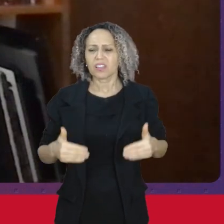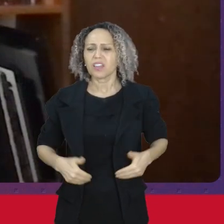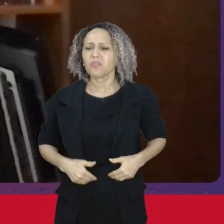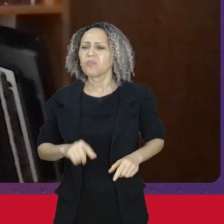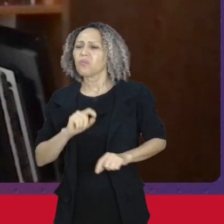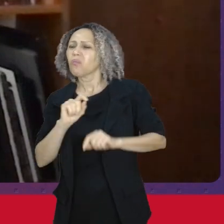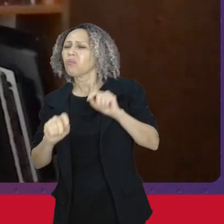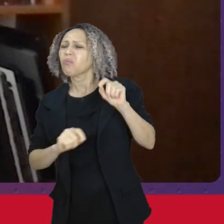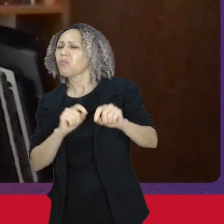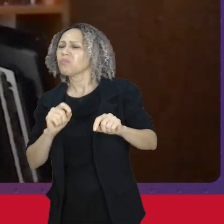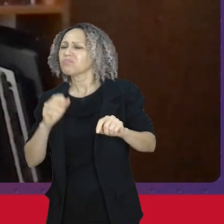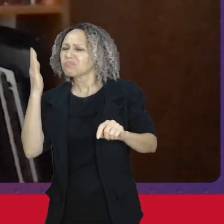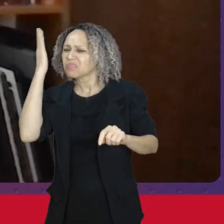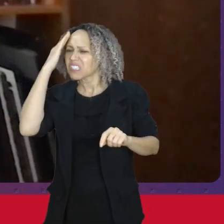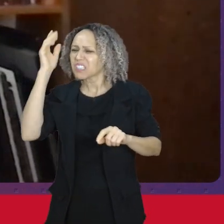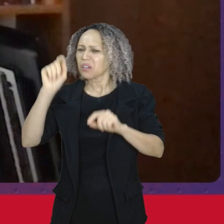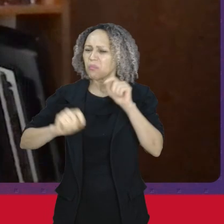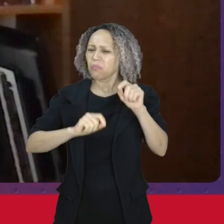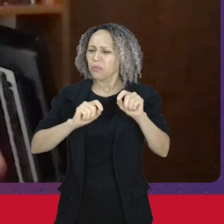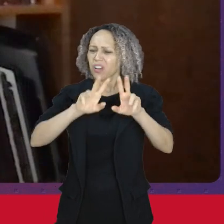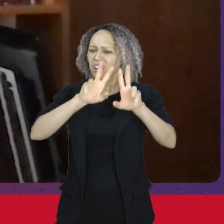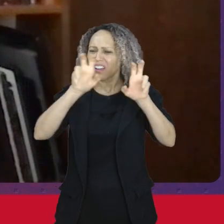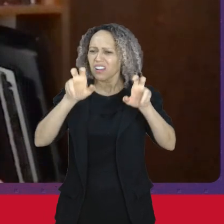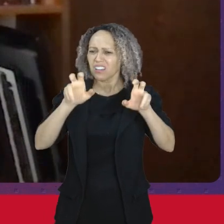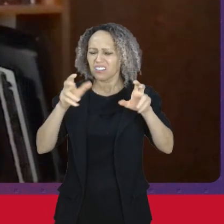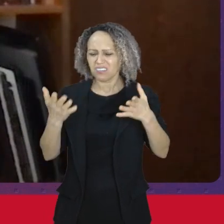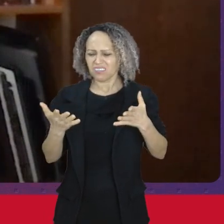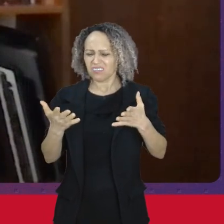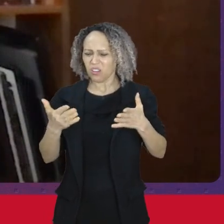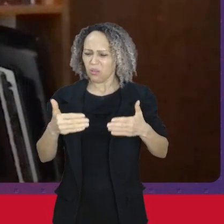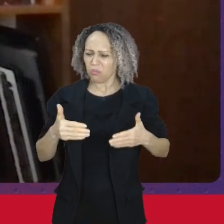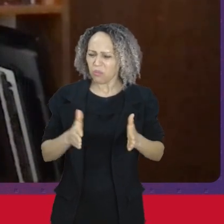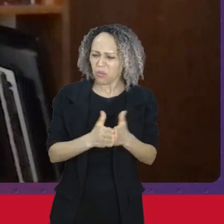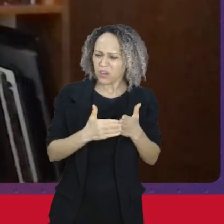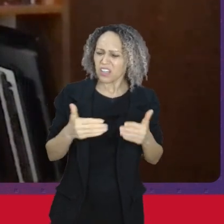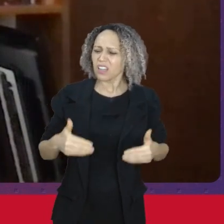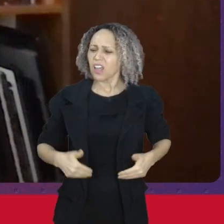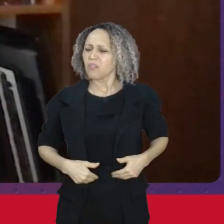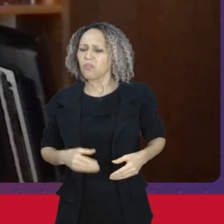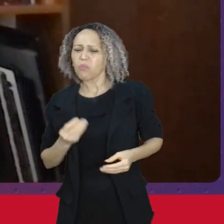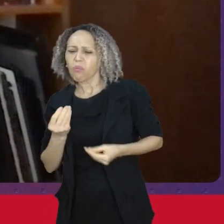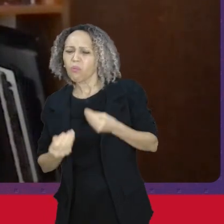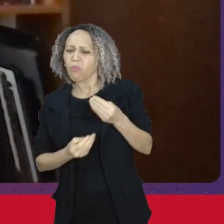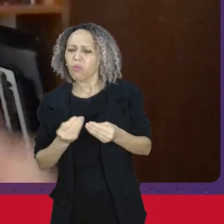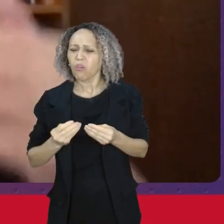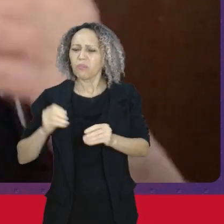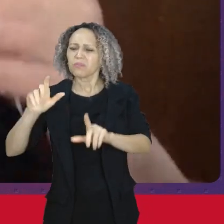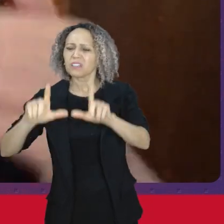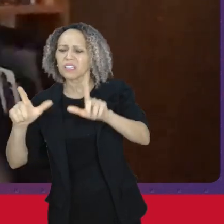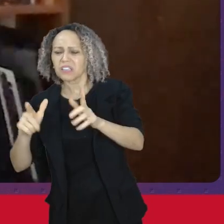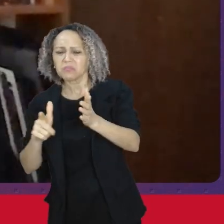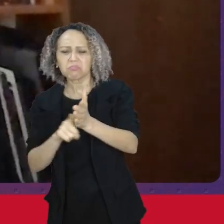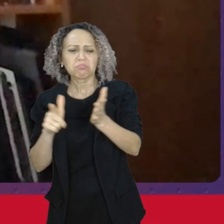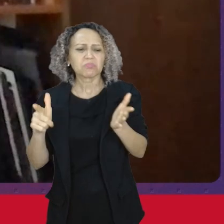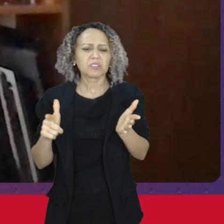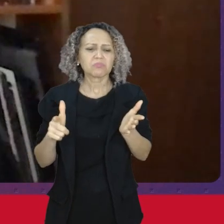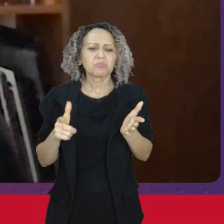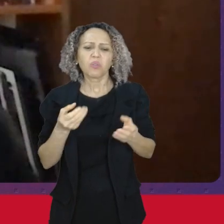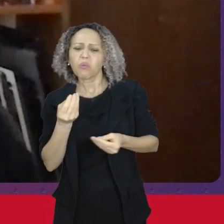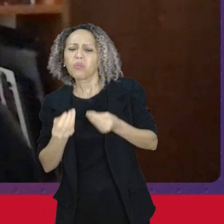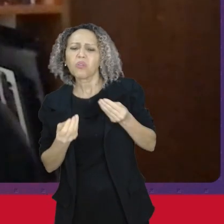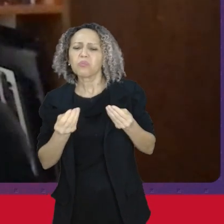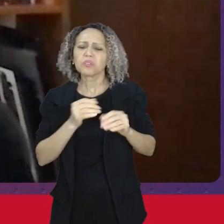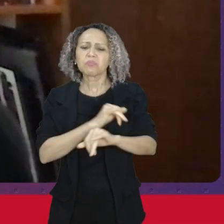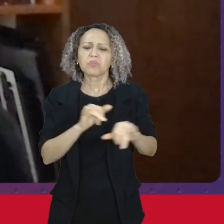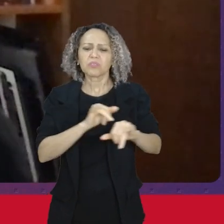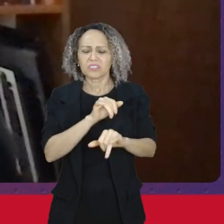que esse assunto e a forma como esse assunto vem sendo tratado pela grande imprensa nesse momento